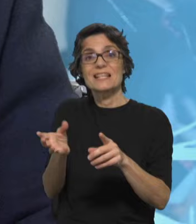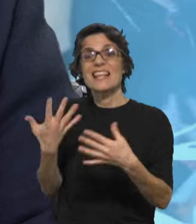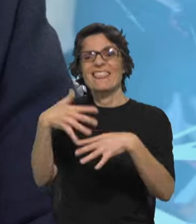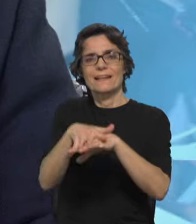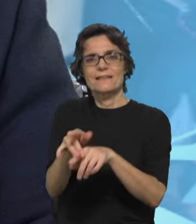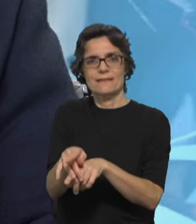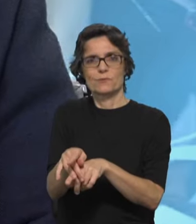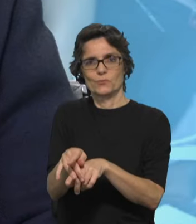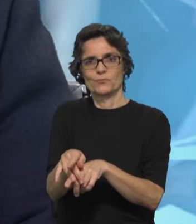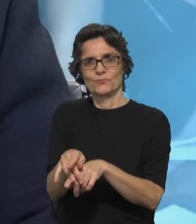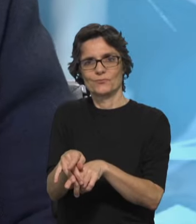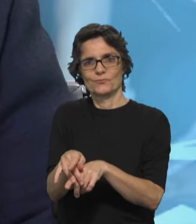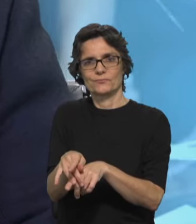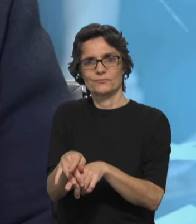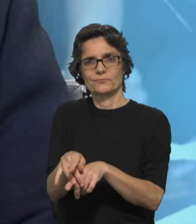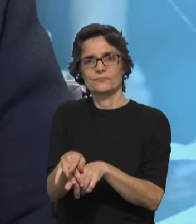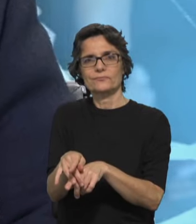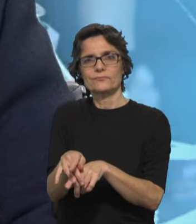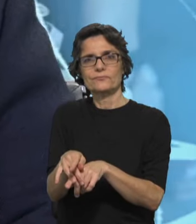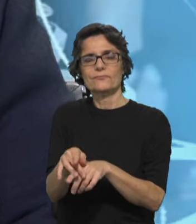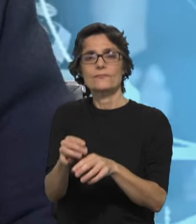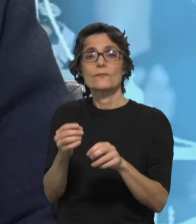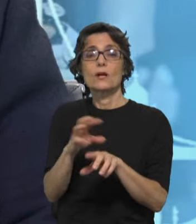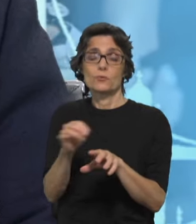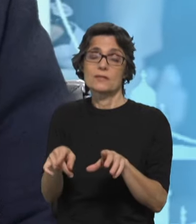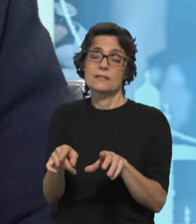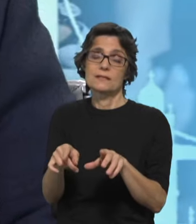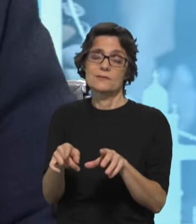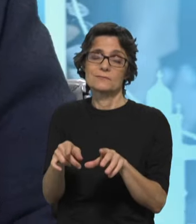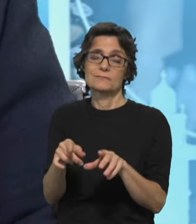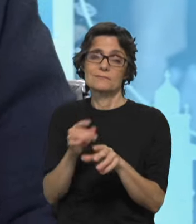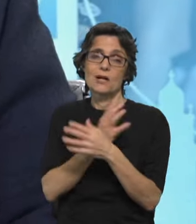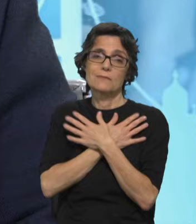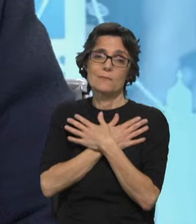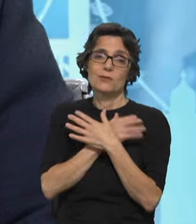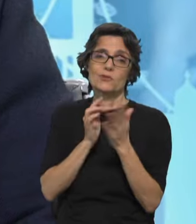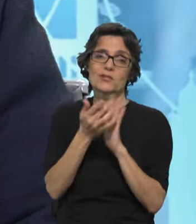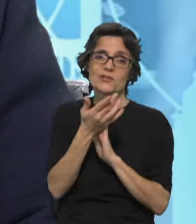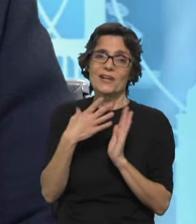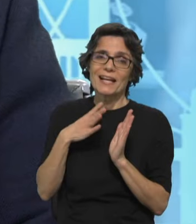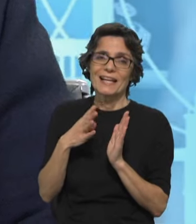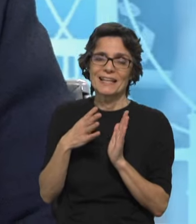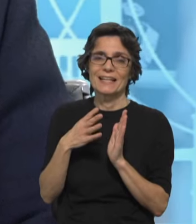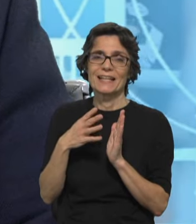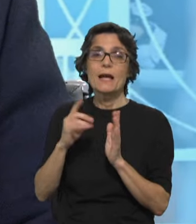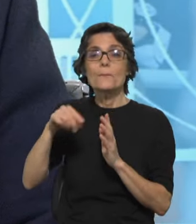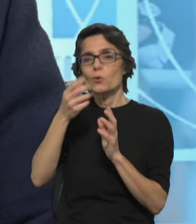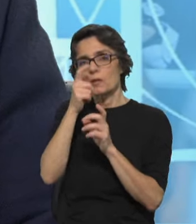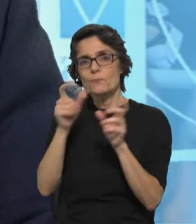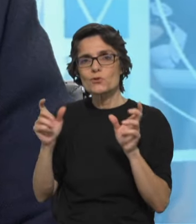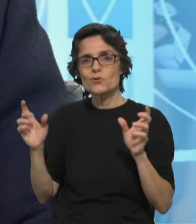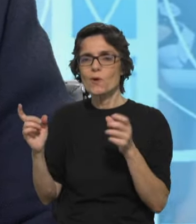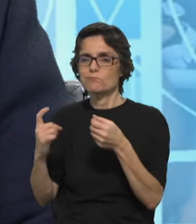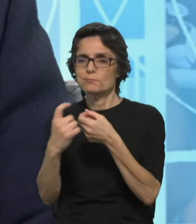e o fim para o qual a pregação se dirige, para fazer discípulos, no fundo, na